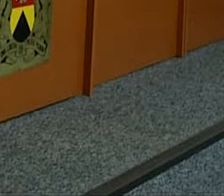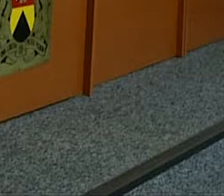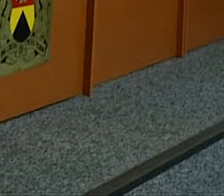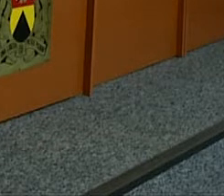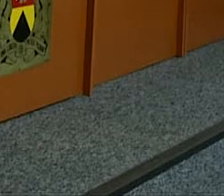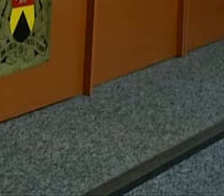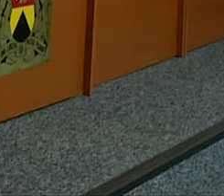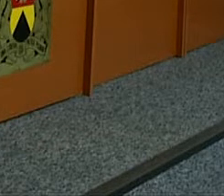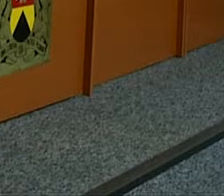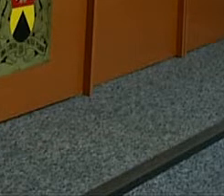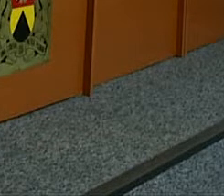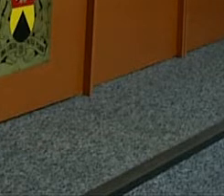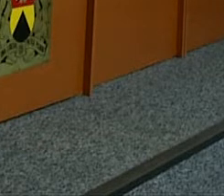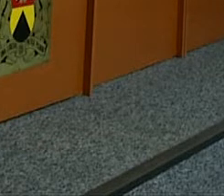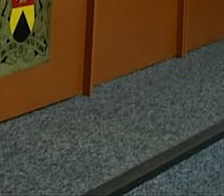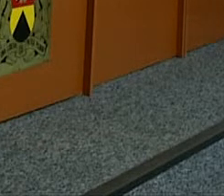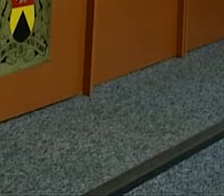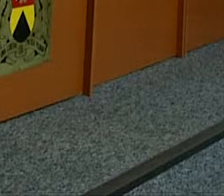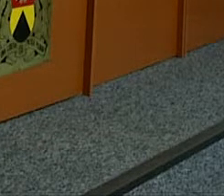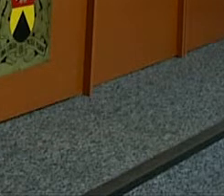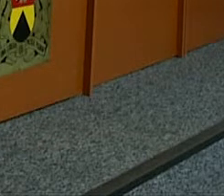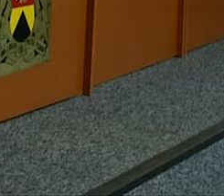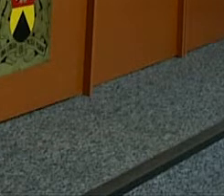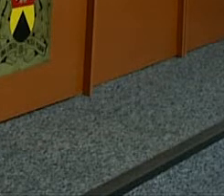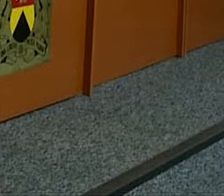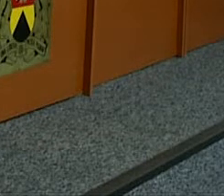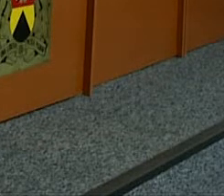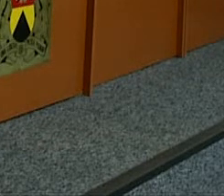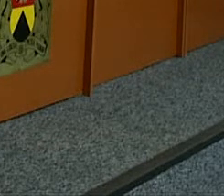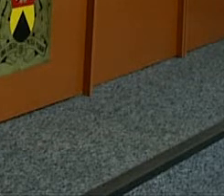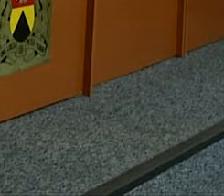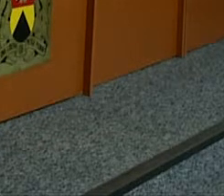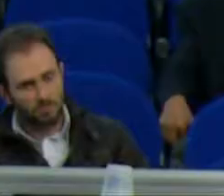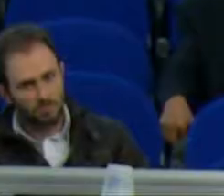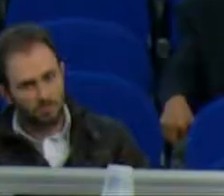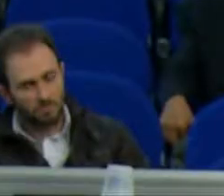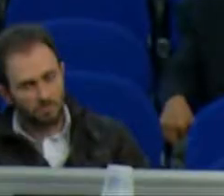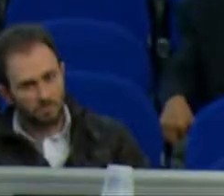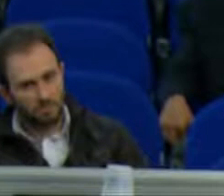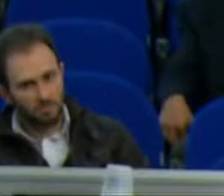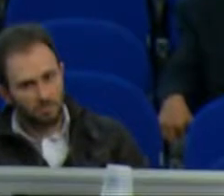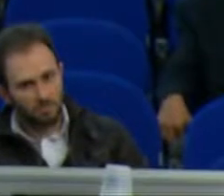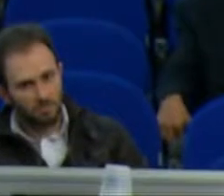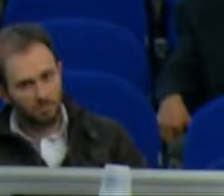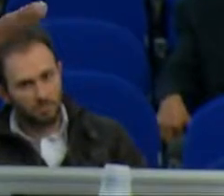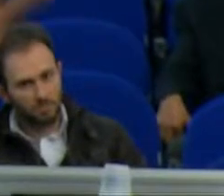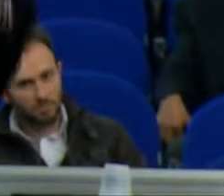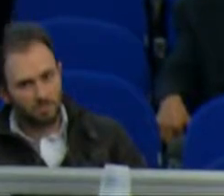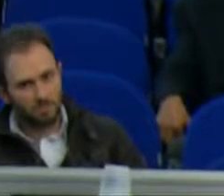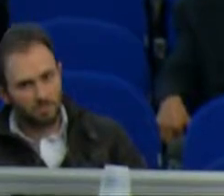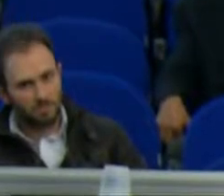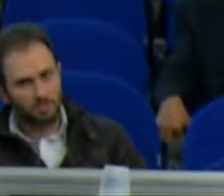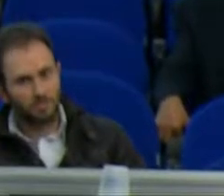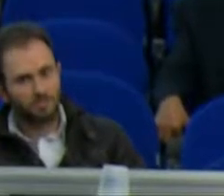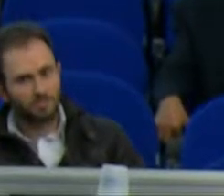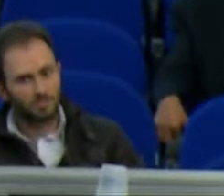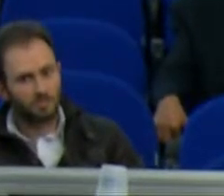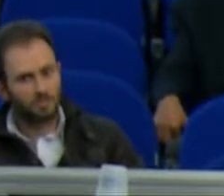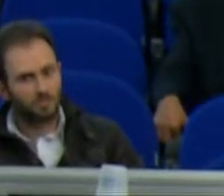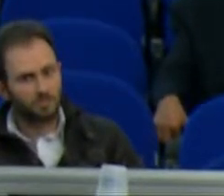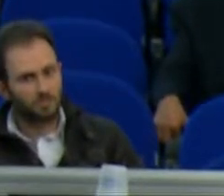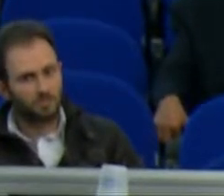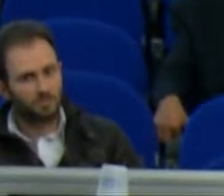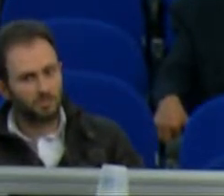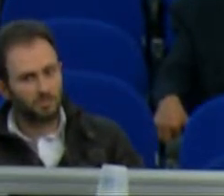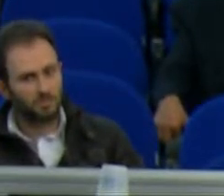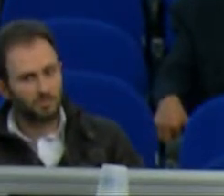Se modificar o projeto, torná-lo constitucional, eu voto sim. O meu discurso, se ele for